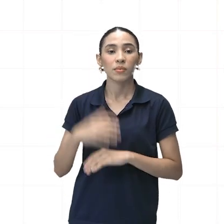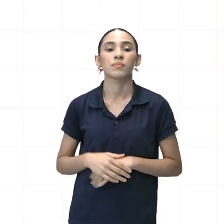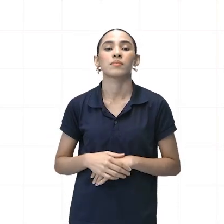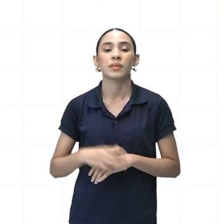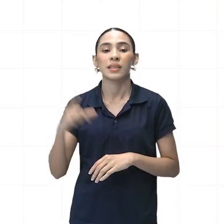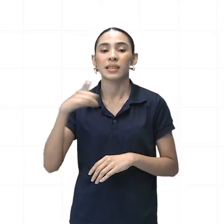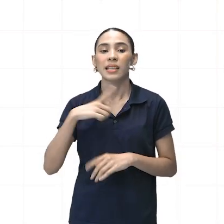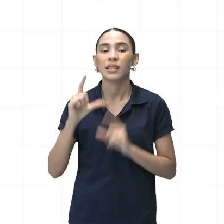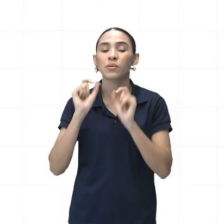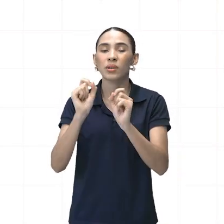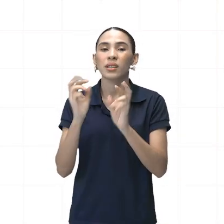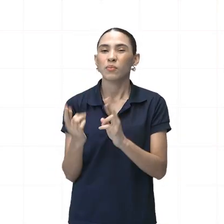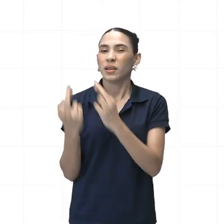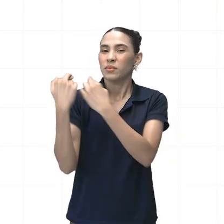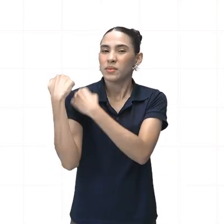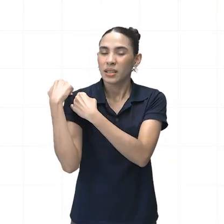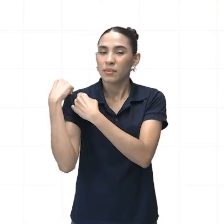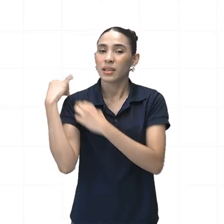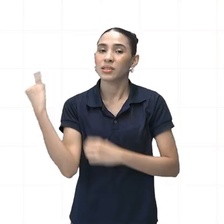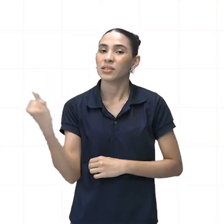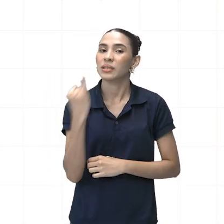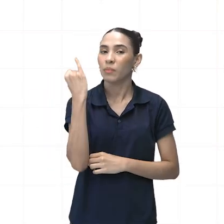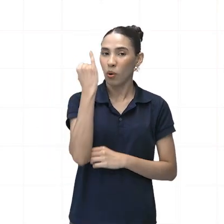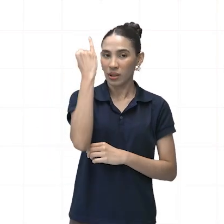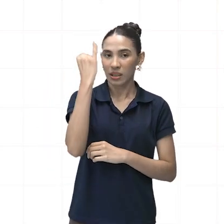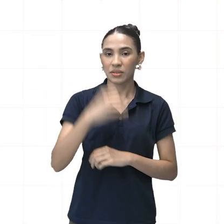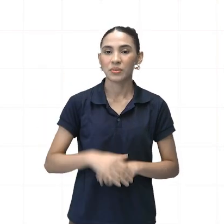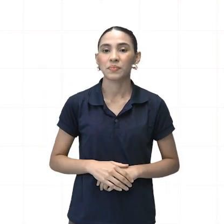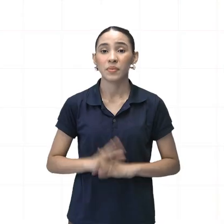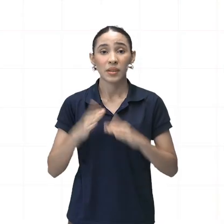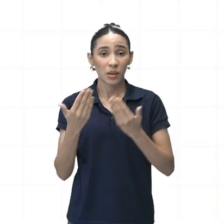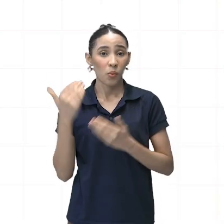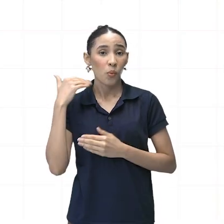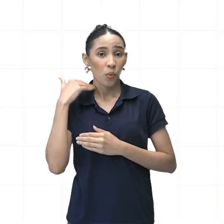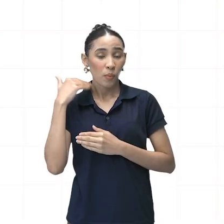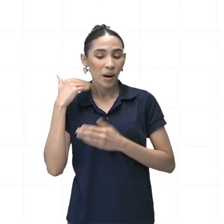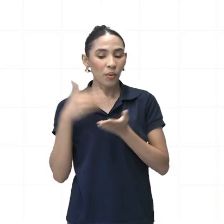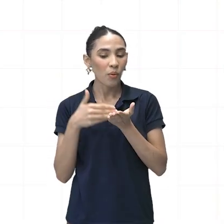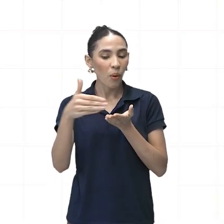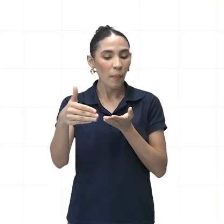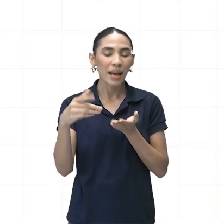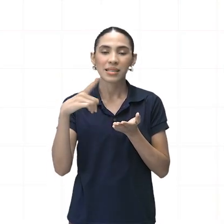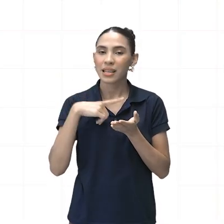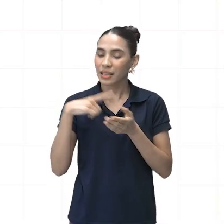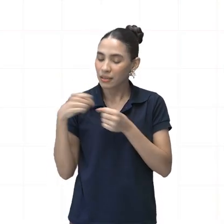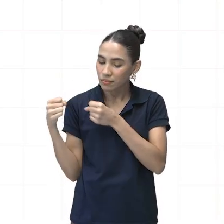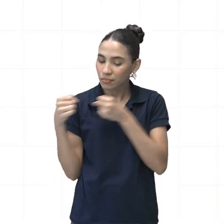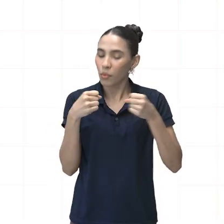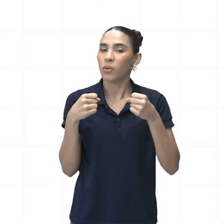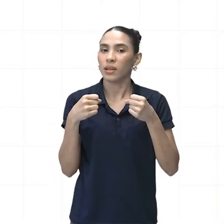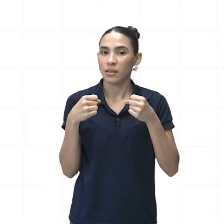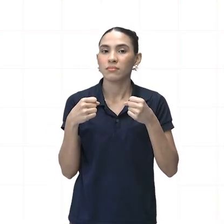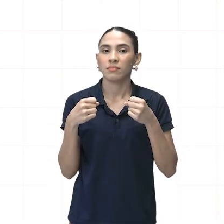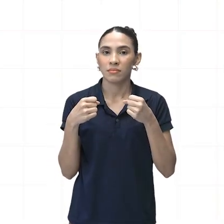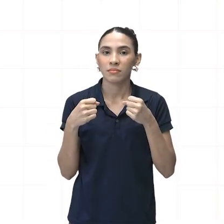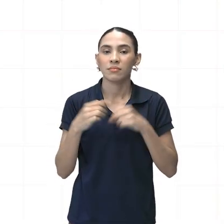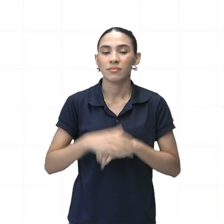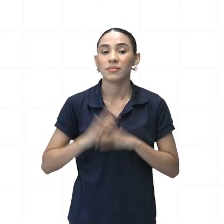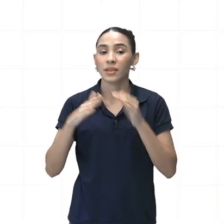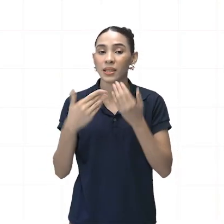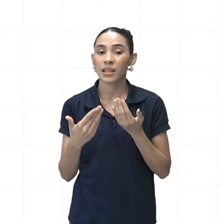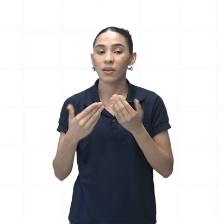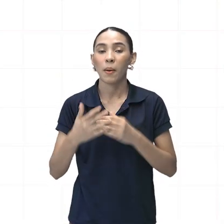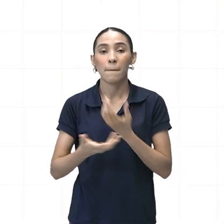um papel central. Olha só, o banco ele começa a ter um certo poder, tá? E